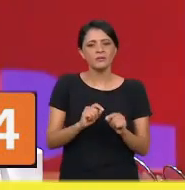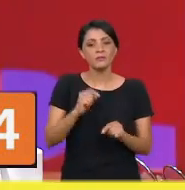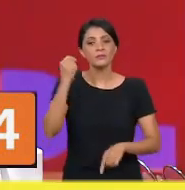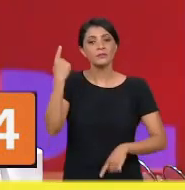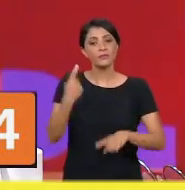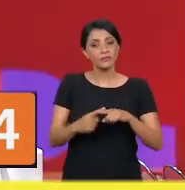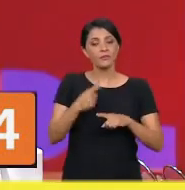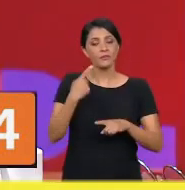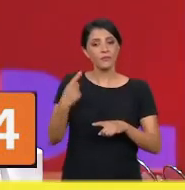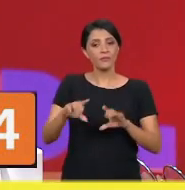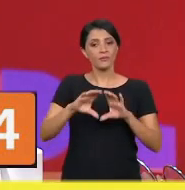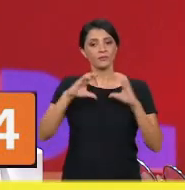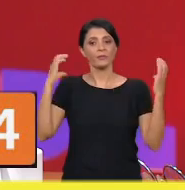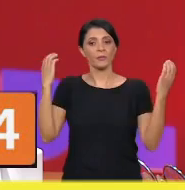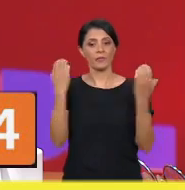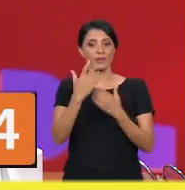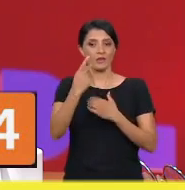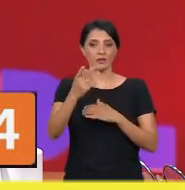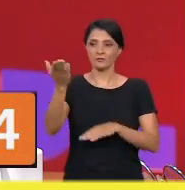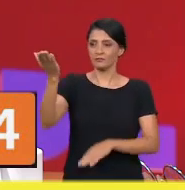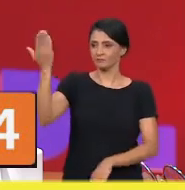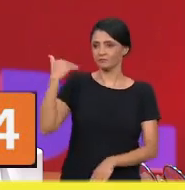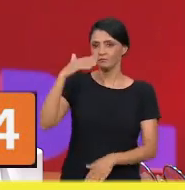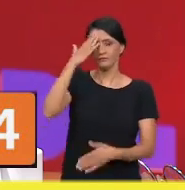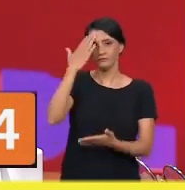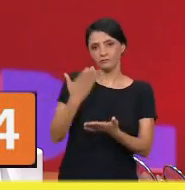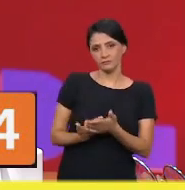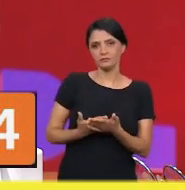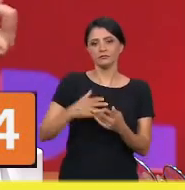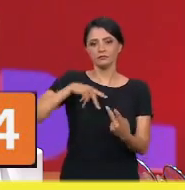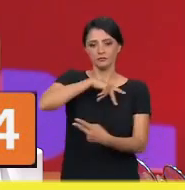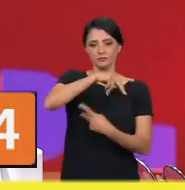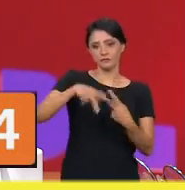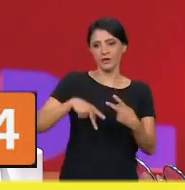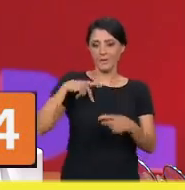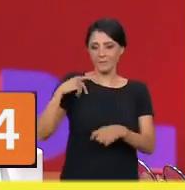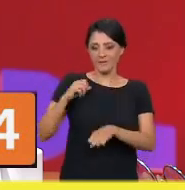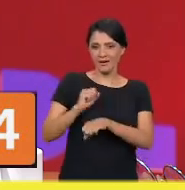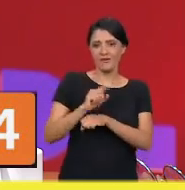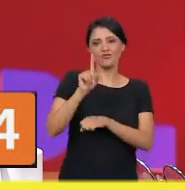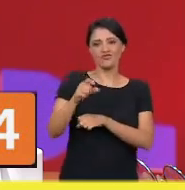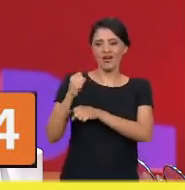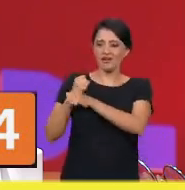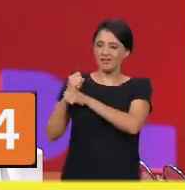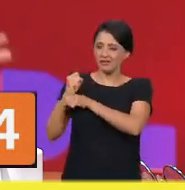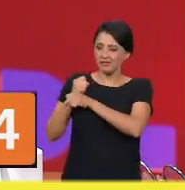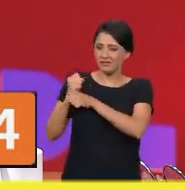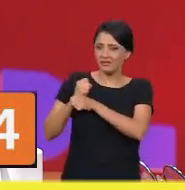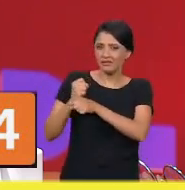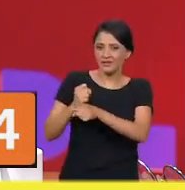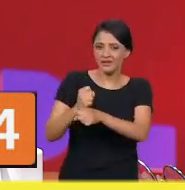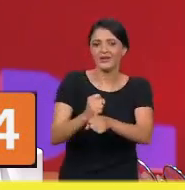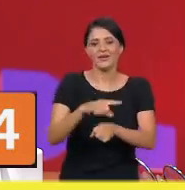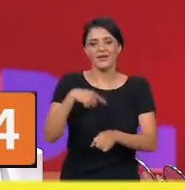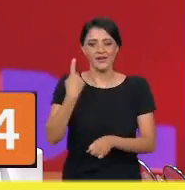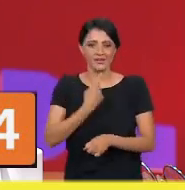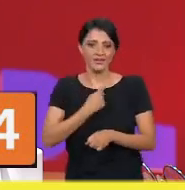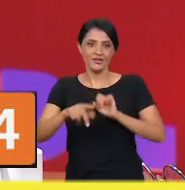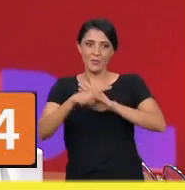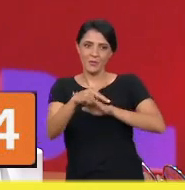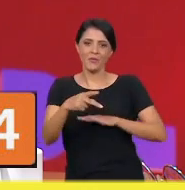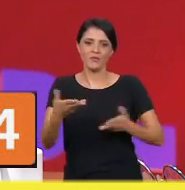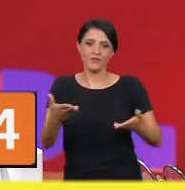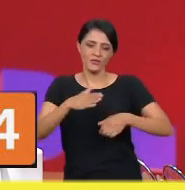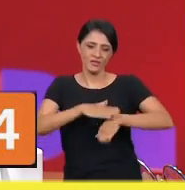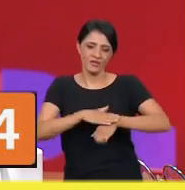Porque a comunidade científica da época acreditava em universo estático, isso vinha de muitos anos, então nós somos frutos do nosso tempo, então nem o